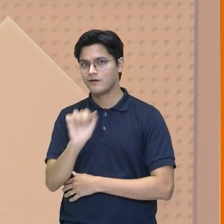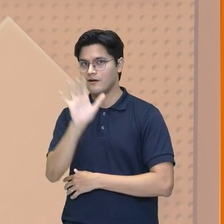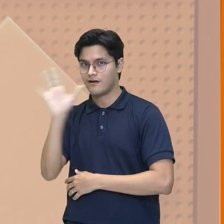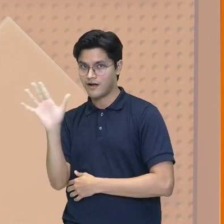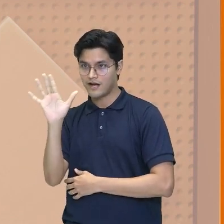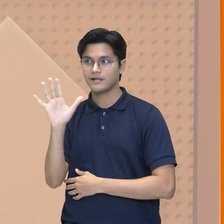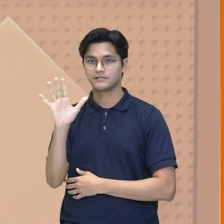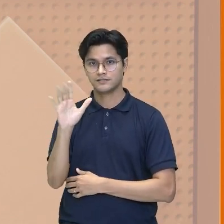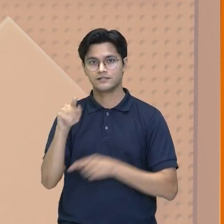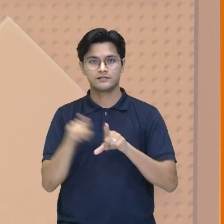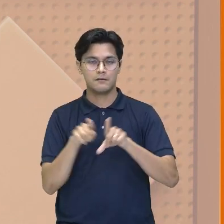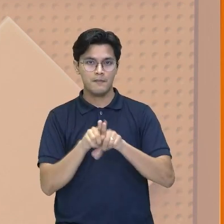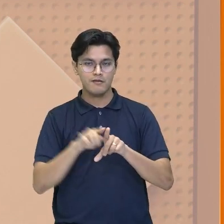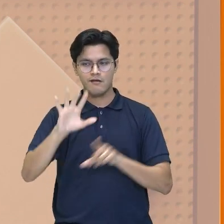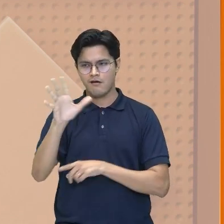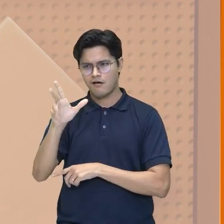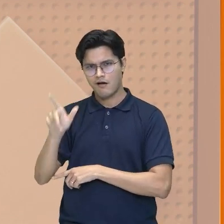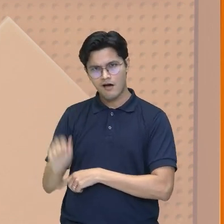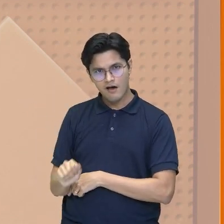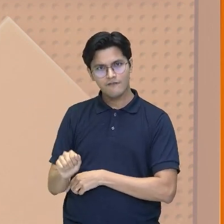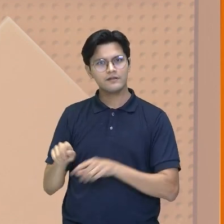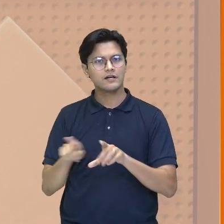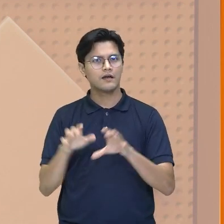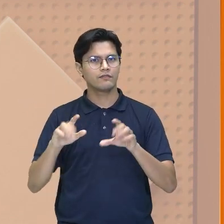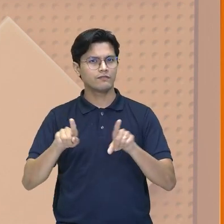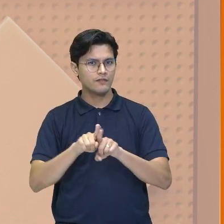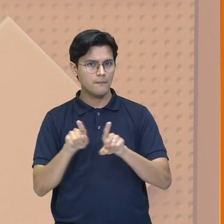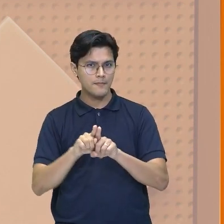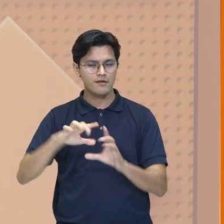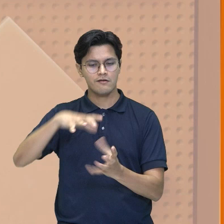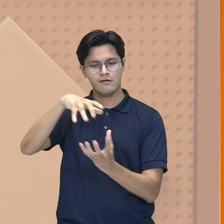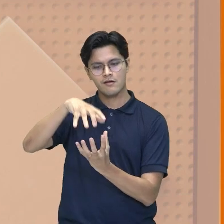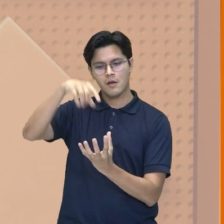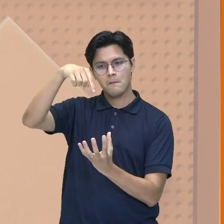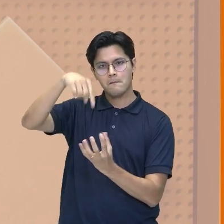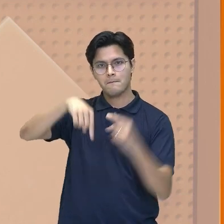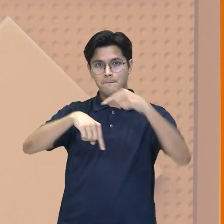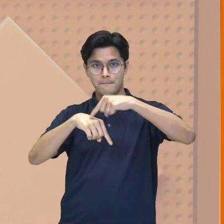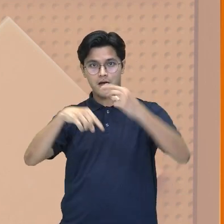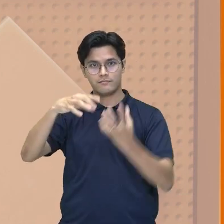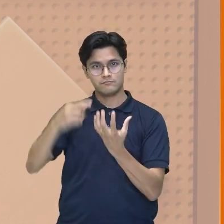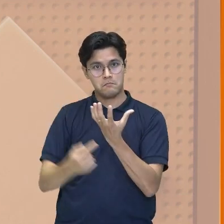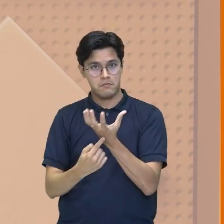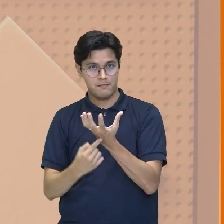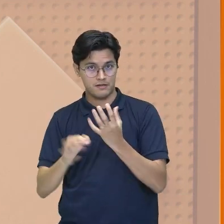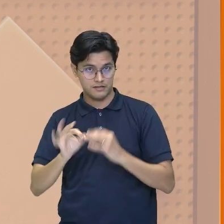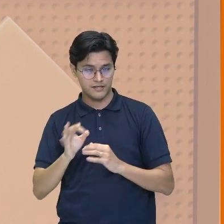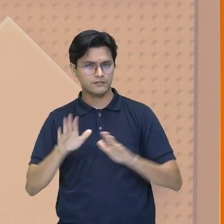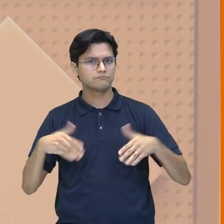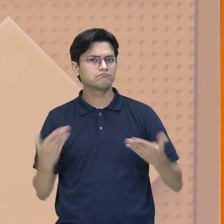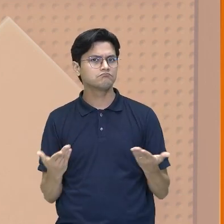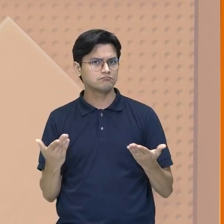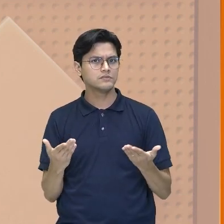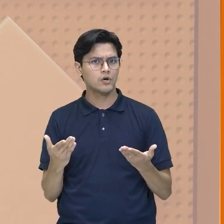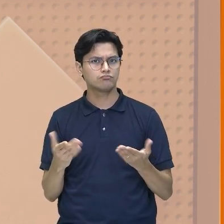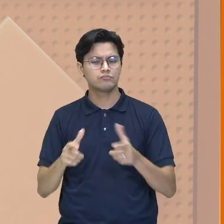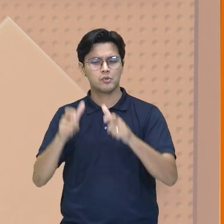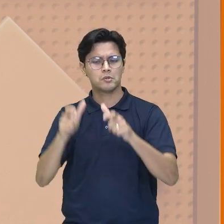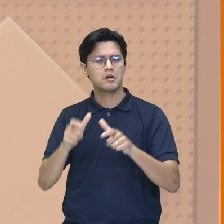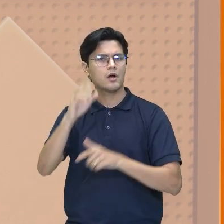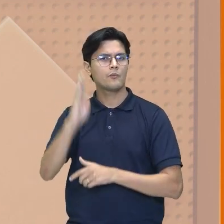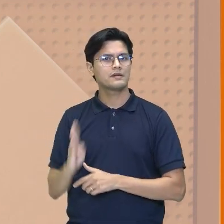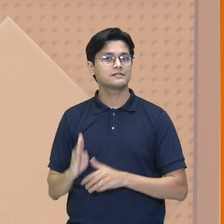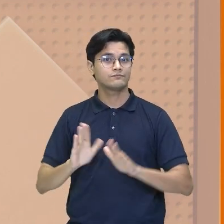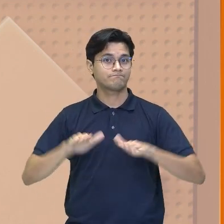e a Antártida. Em qual desses continentes o território brasileiro está localizado? Então, a gente identifica